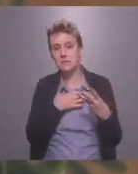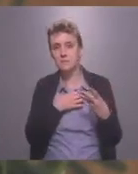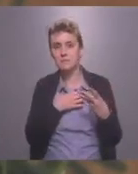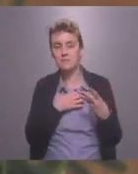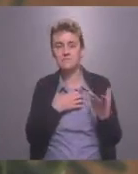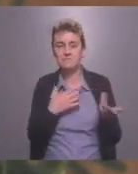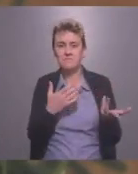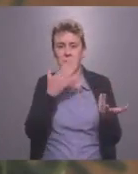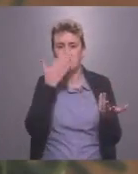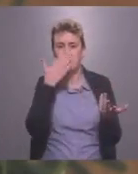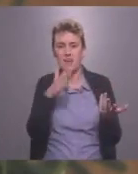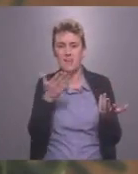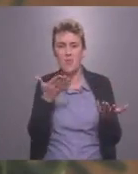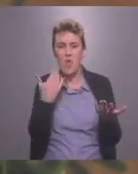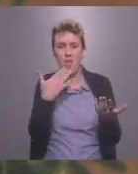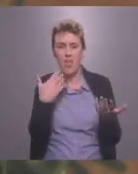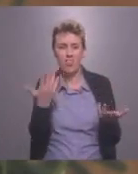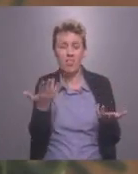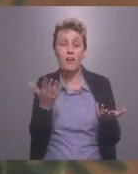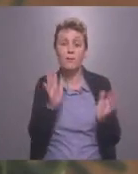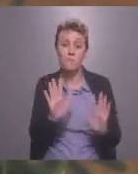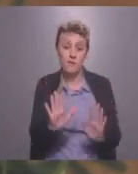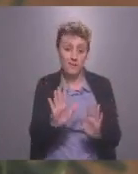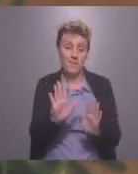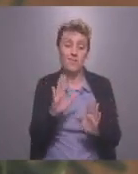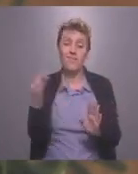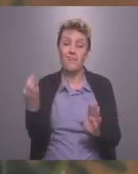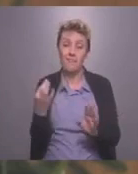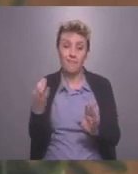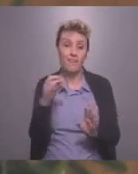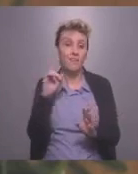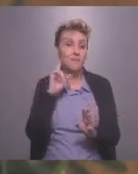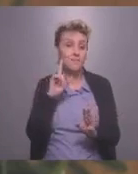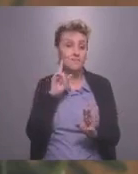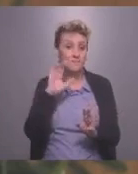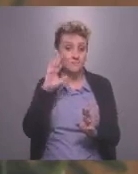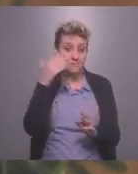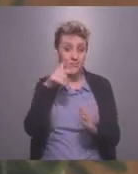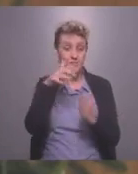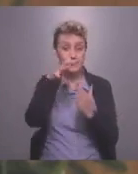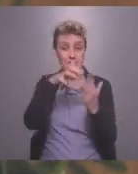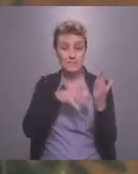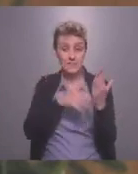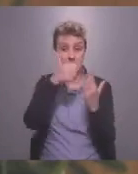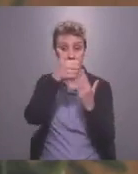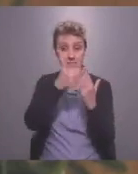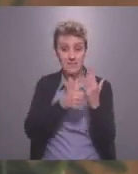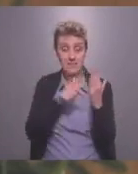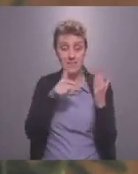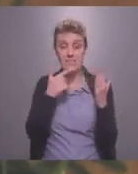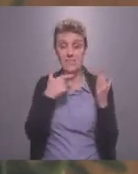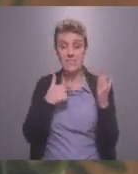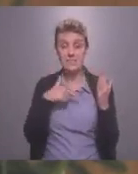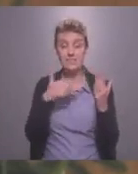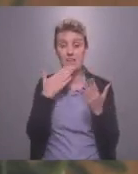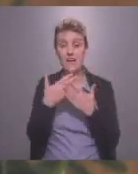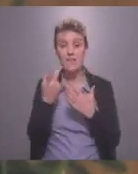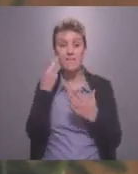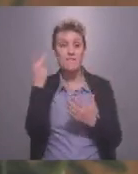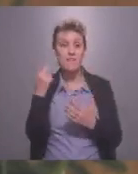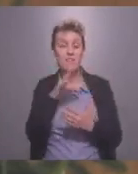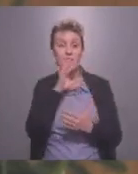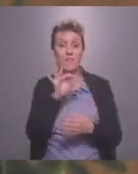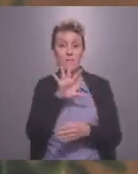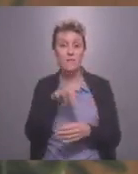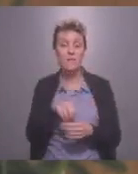até secundários, mas que são absolutamente fundamentais, diz-nos a Palavra de Deus, para a nossa vivência familiar: